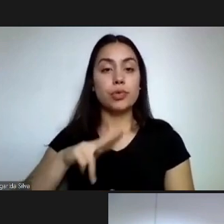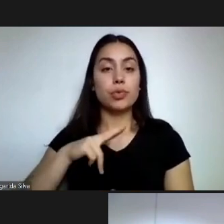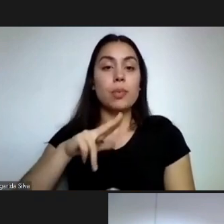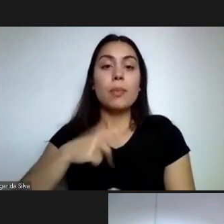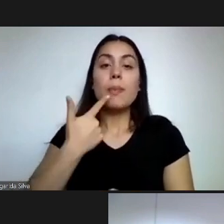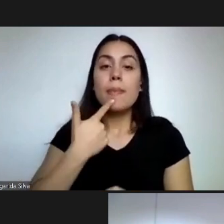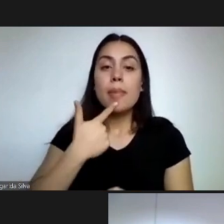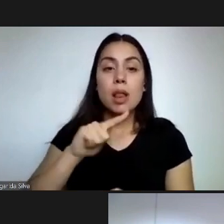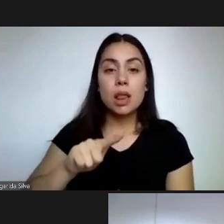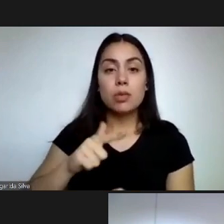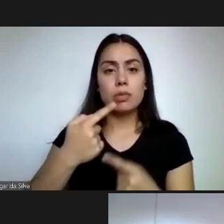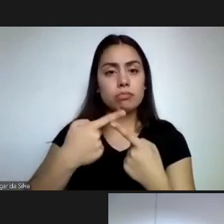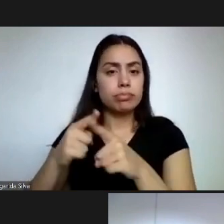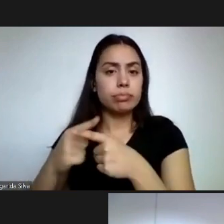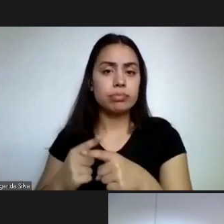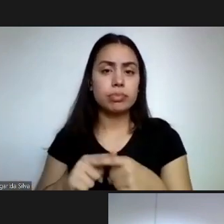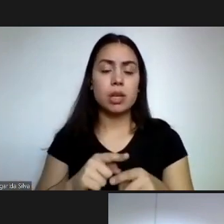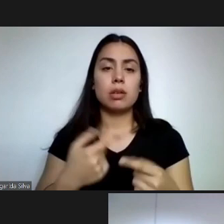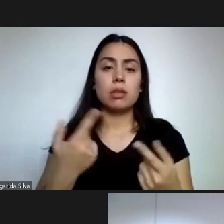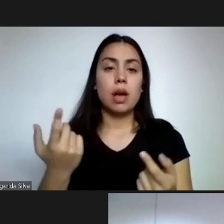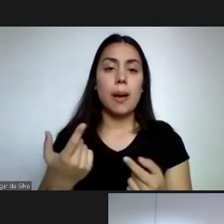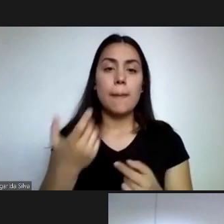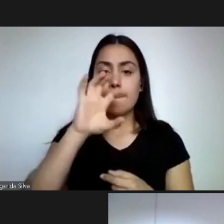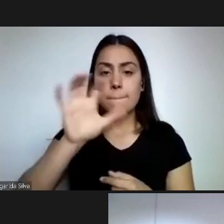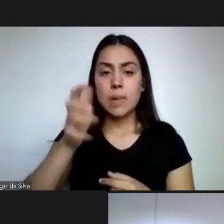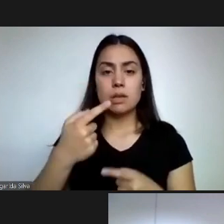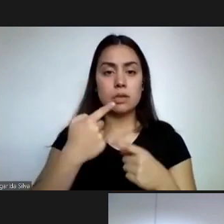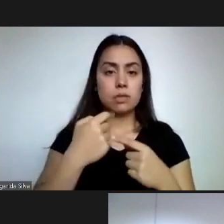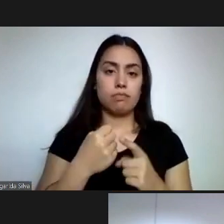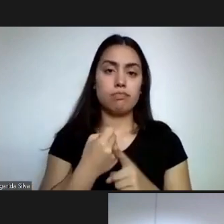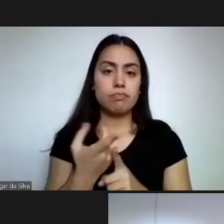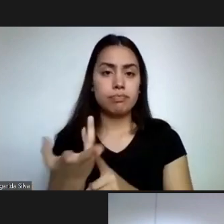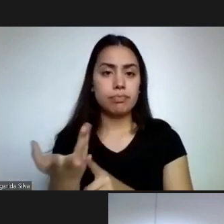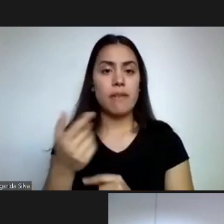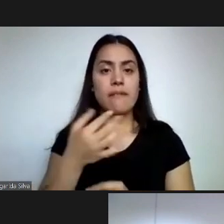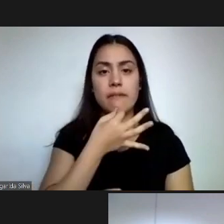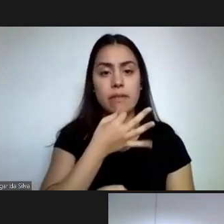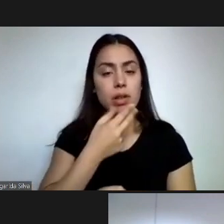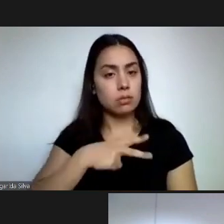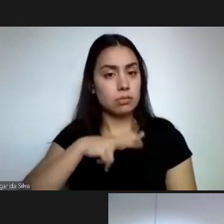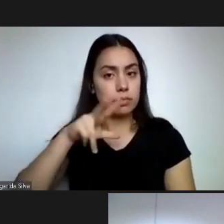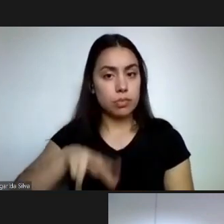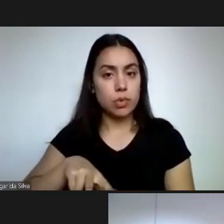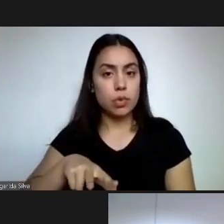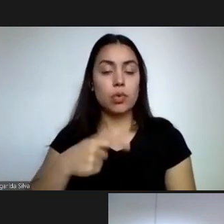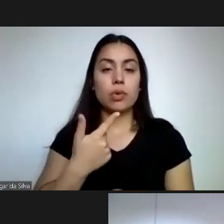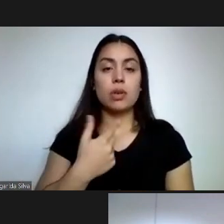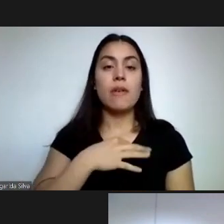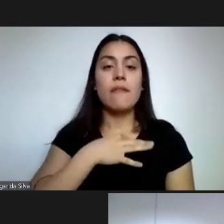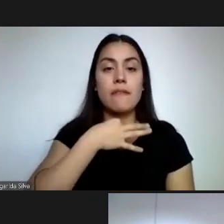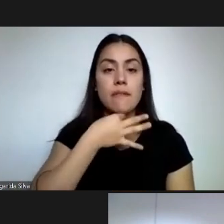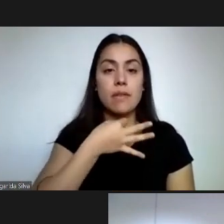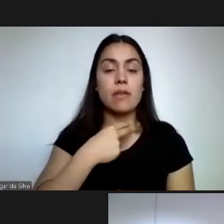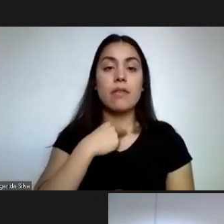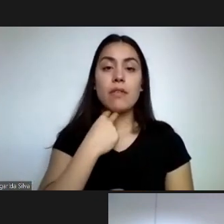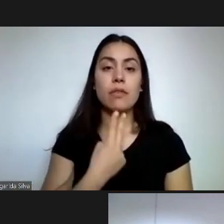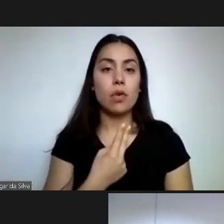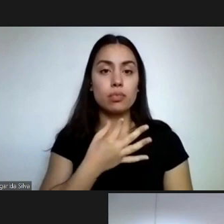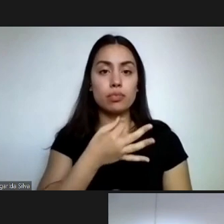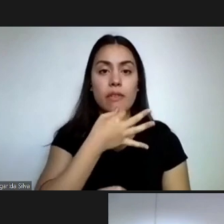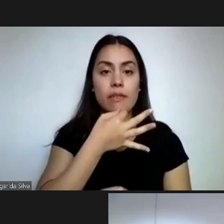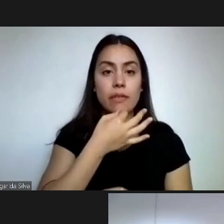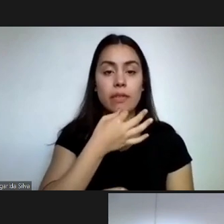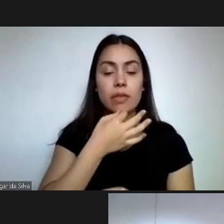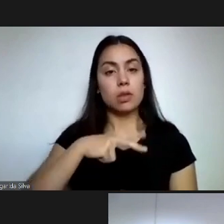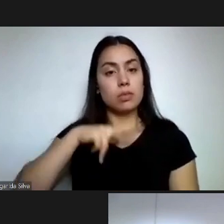há vários países que têm o português como língua oficial e que muitos cidadãos desses países vivem atualmente em Portugal, frequentam o nosso sistema de ensino,